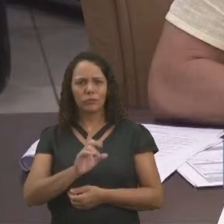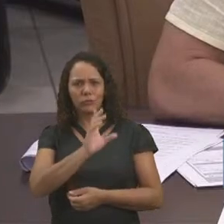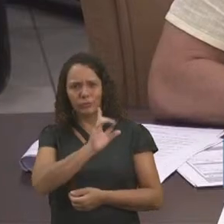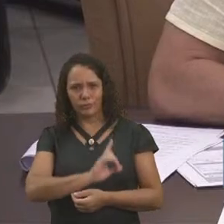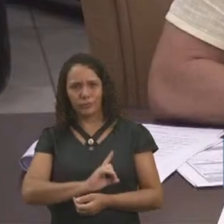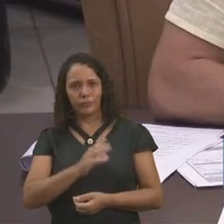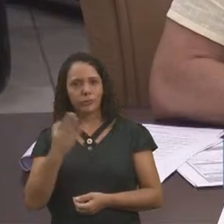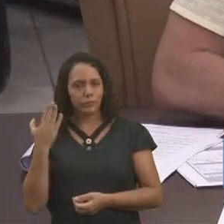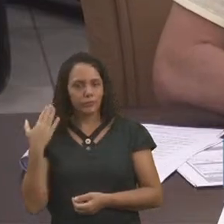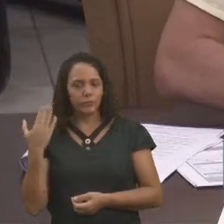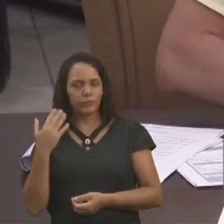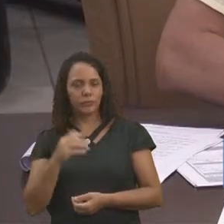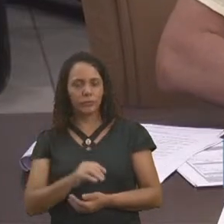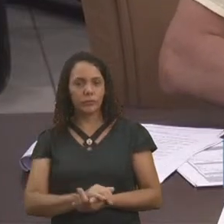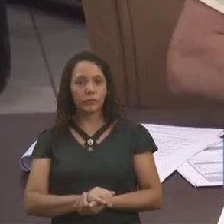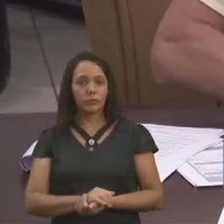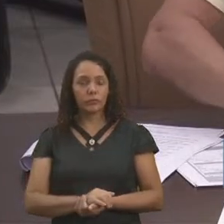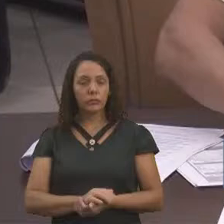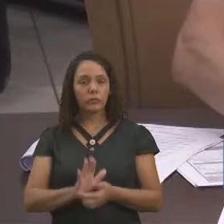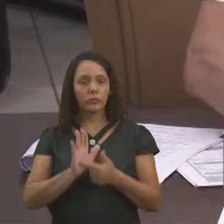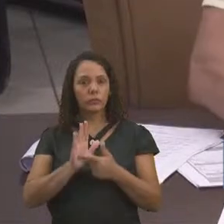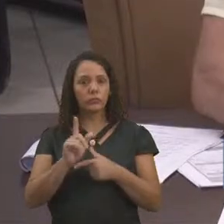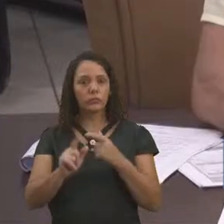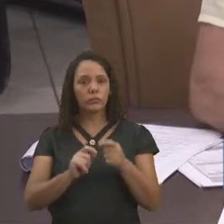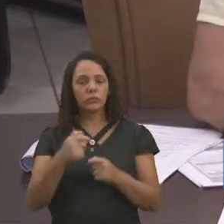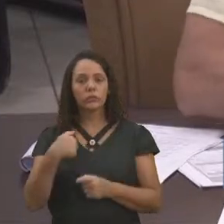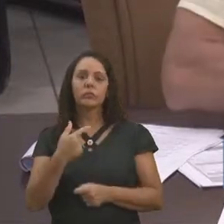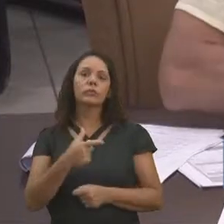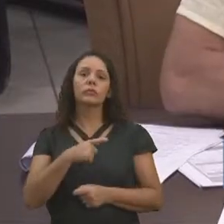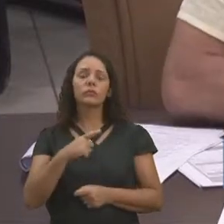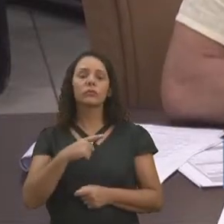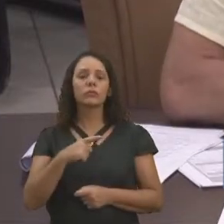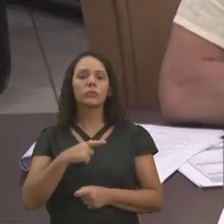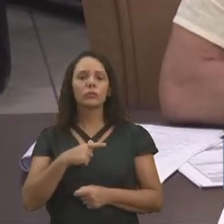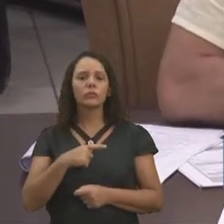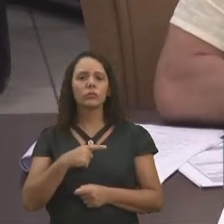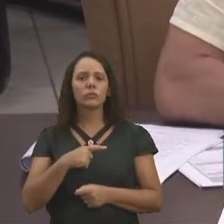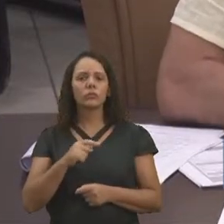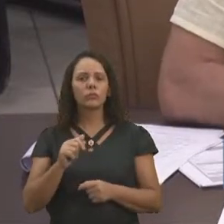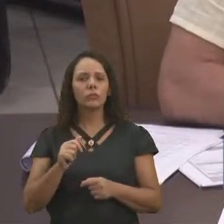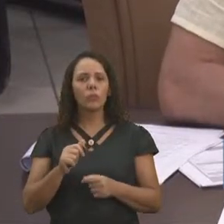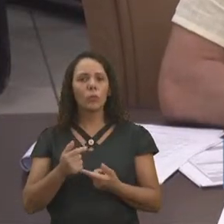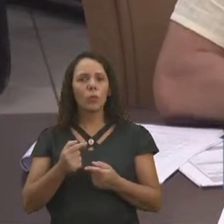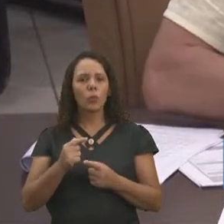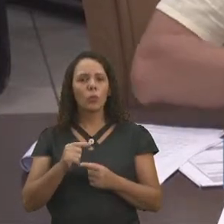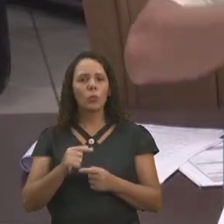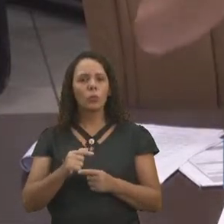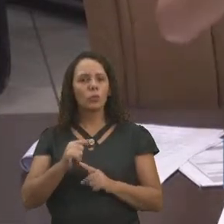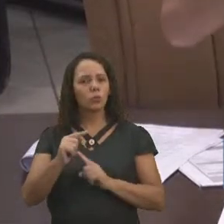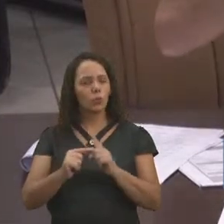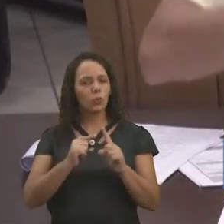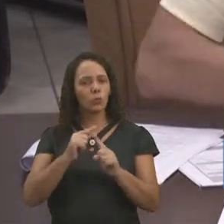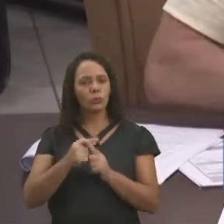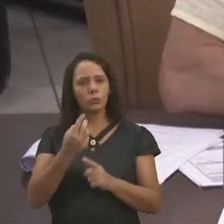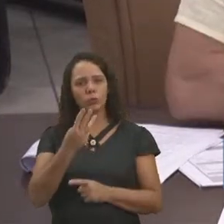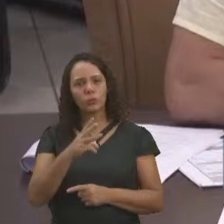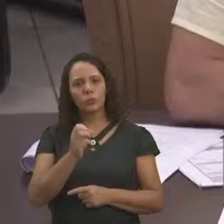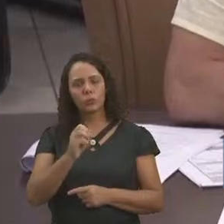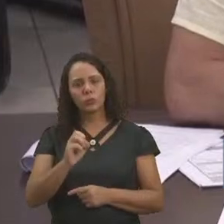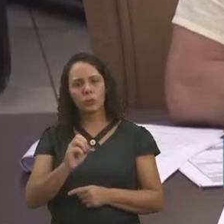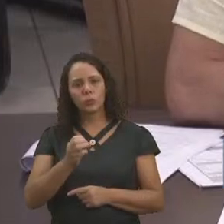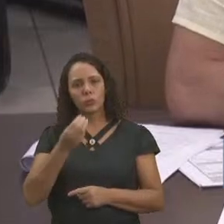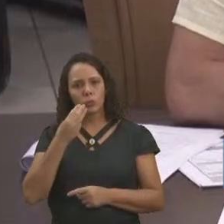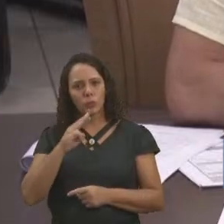época, não é? Que nós tínhamos aí uma gordura de 38 milhões de reais de saldo positivo no Respar. Por que aumentou